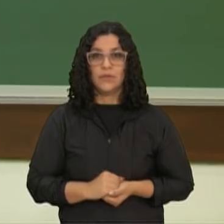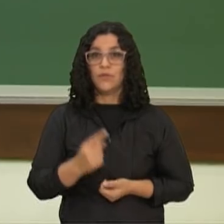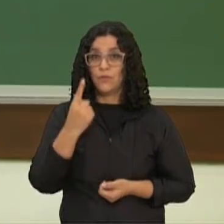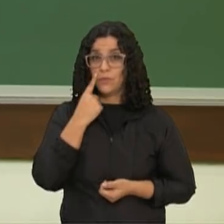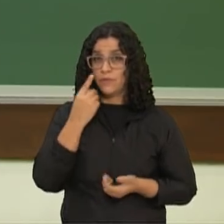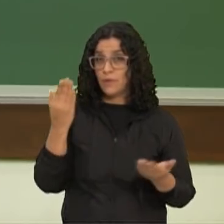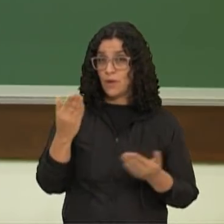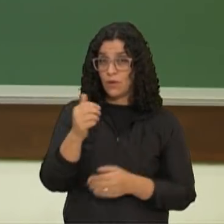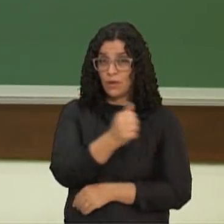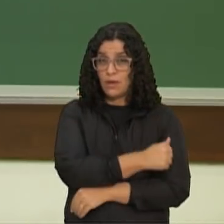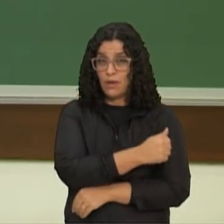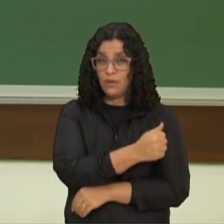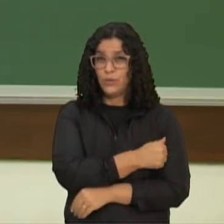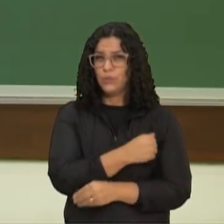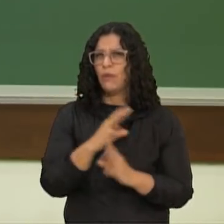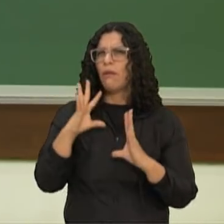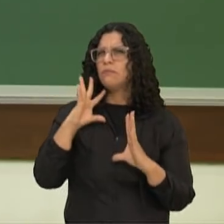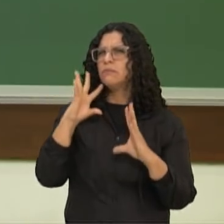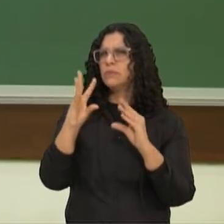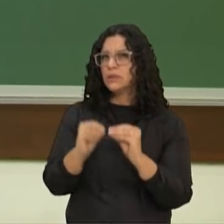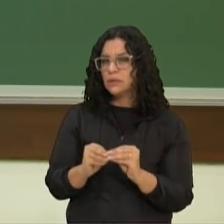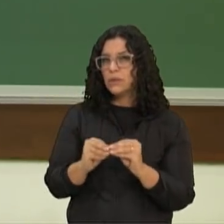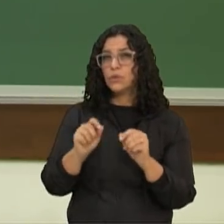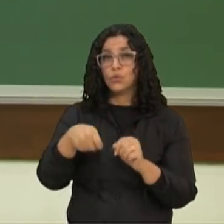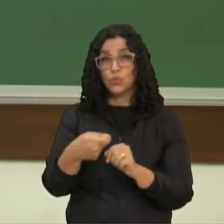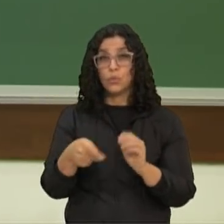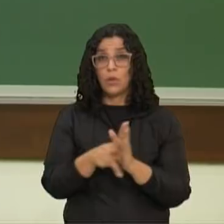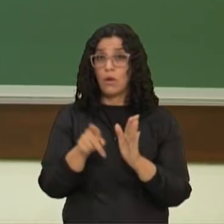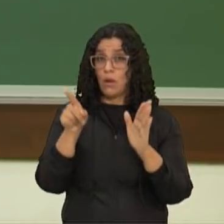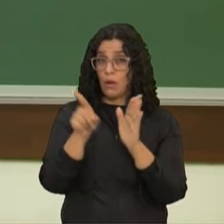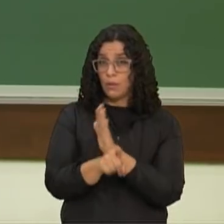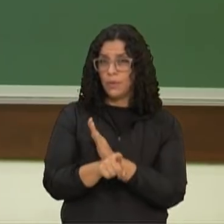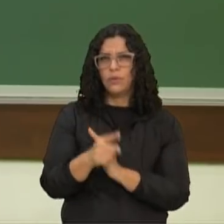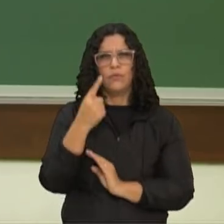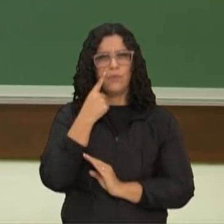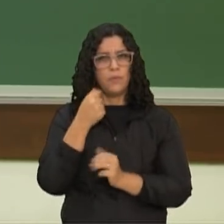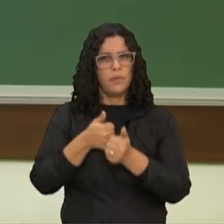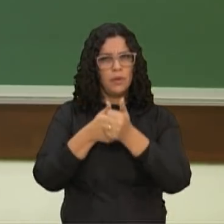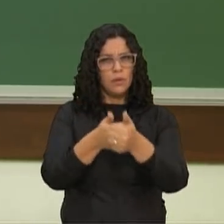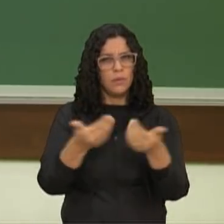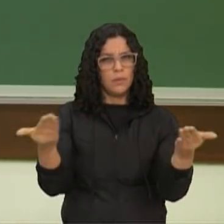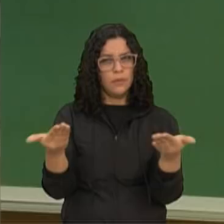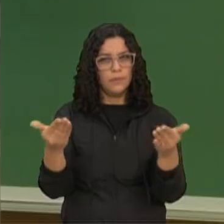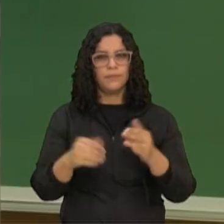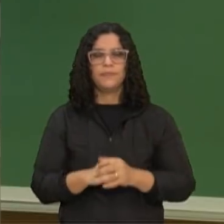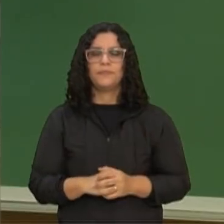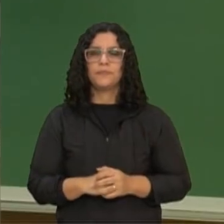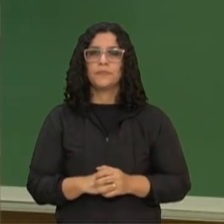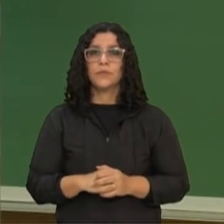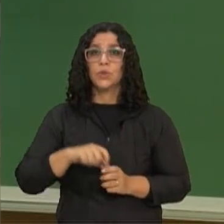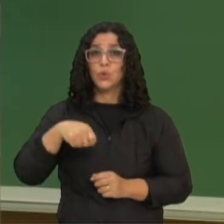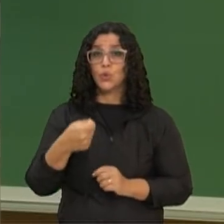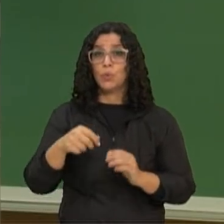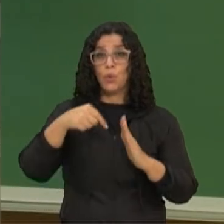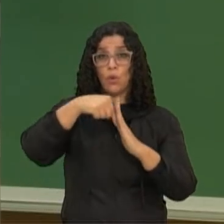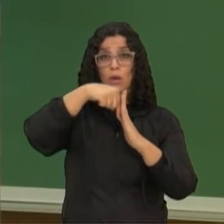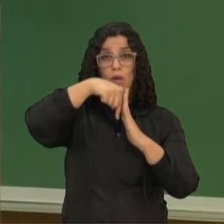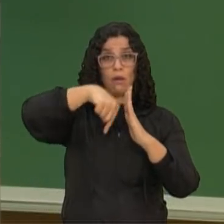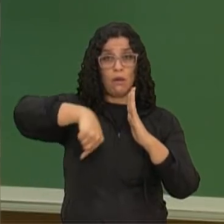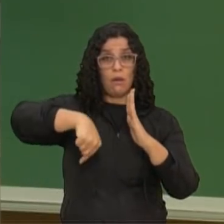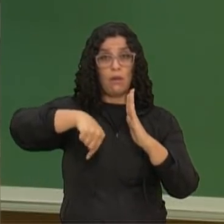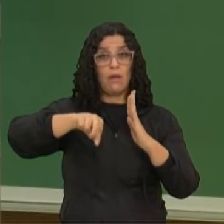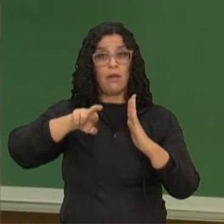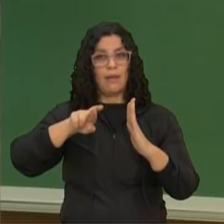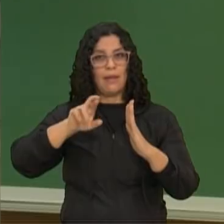Vamos lá então, prezados alunos, compreender essa ideia aqui ao longo dessa questão. Me acompanhe ali na tela. Em relação ao índice de refração é correto